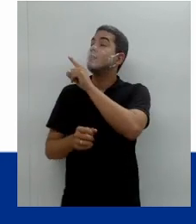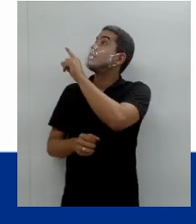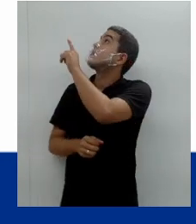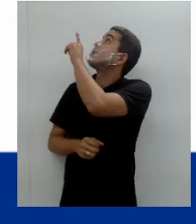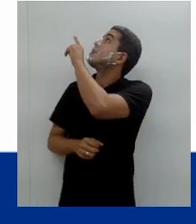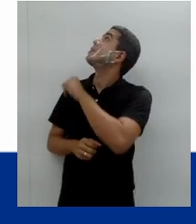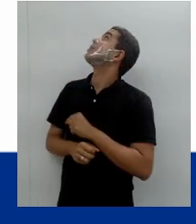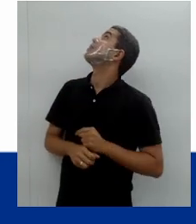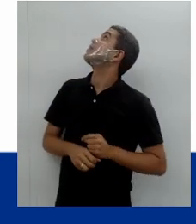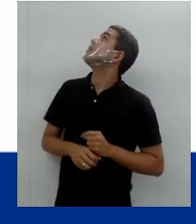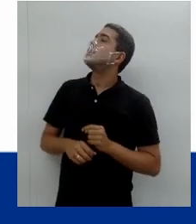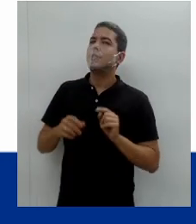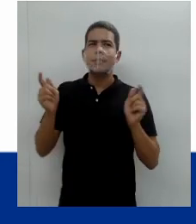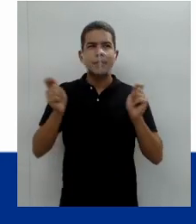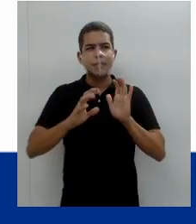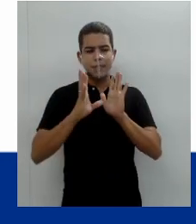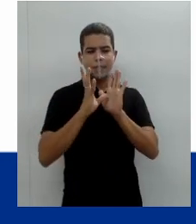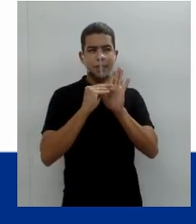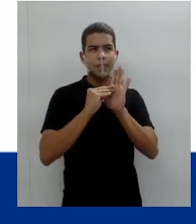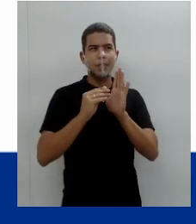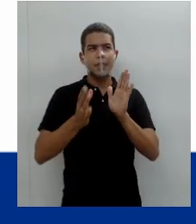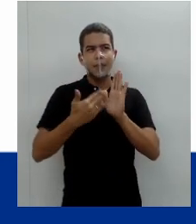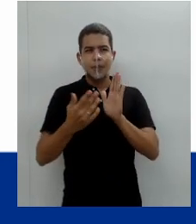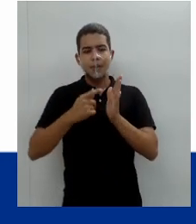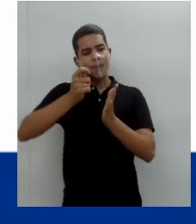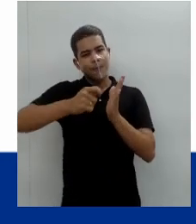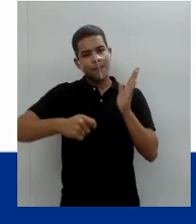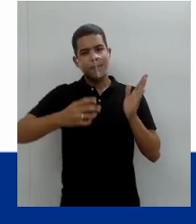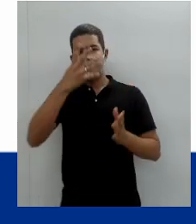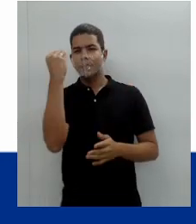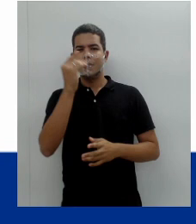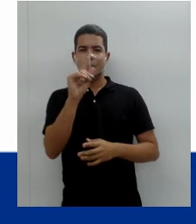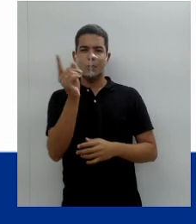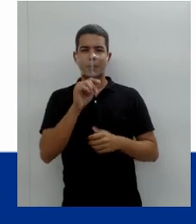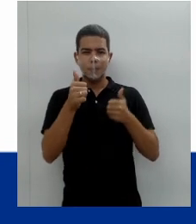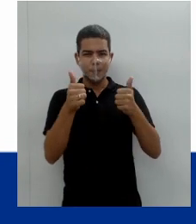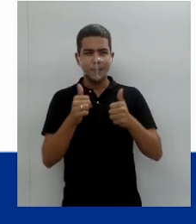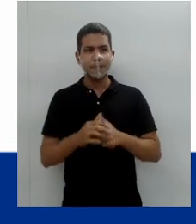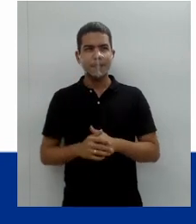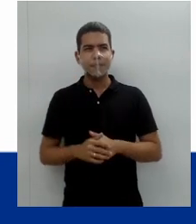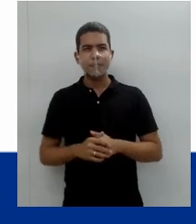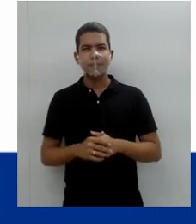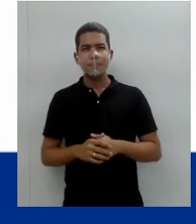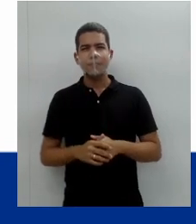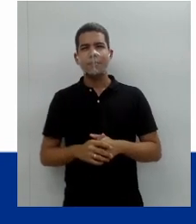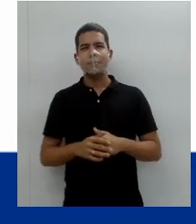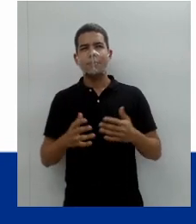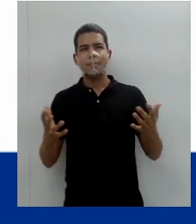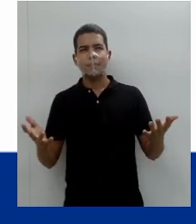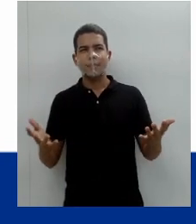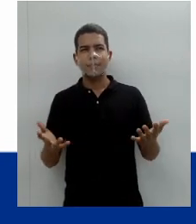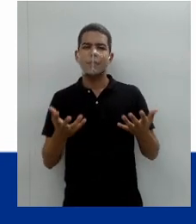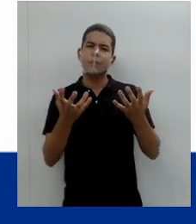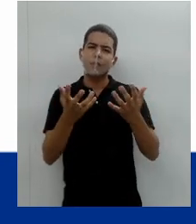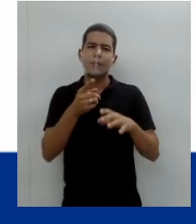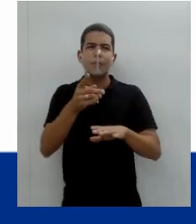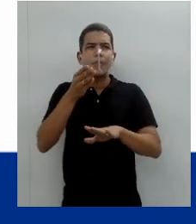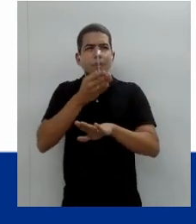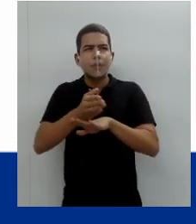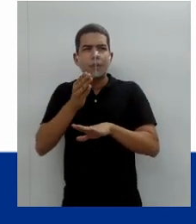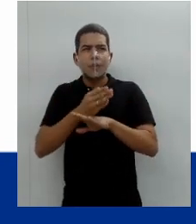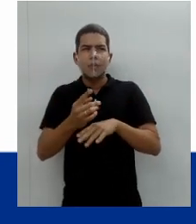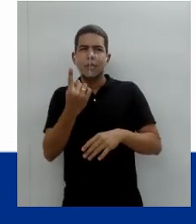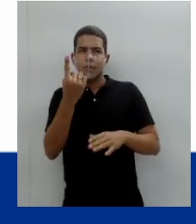telinha para você printar, para você anotar no seu caderno e não esquecer mais, beleza? Olha só, galera, eu queria praticar apenas com